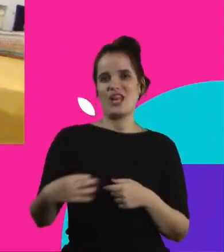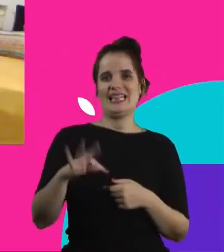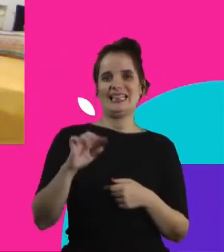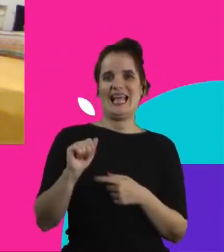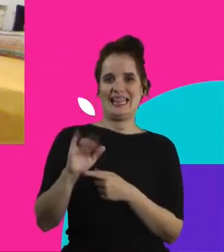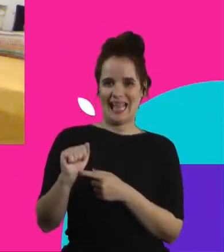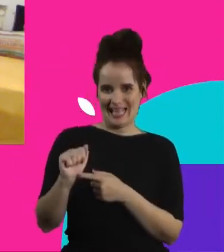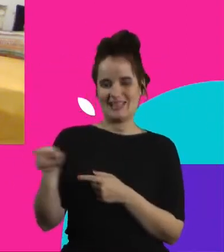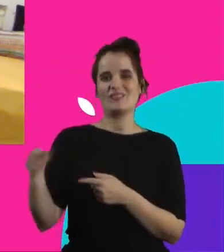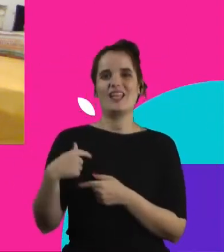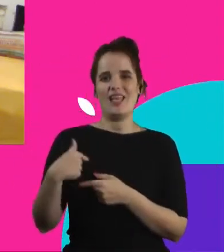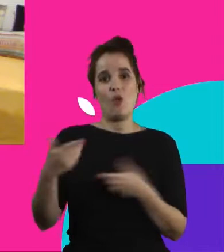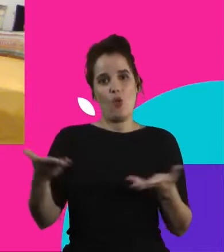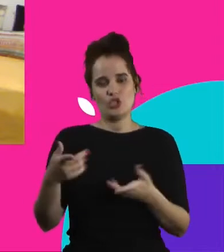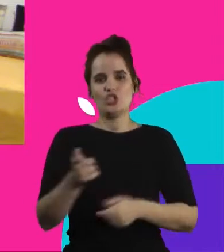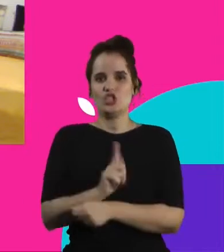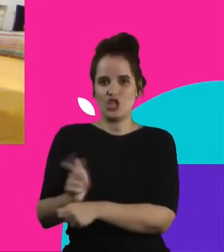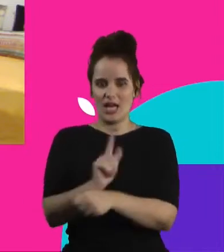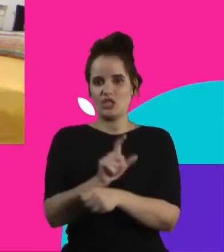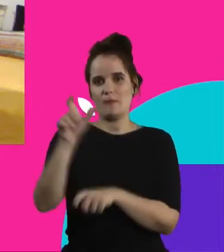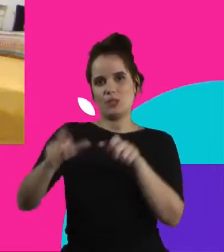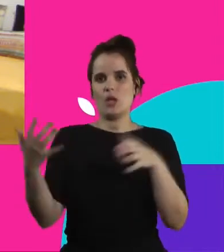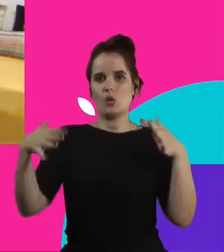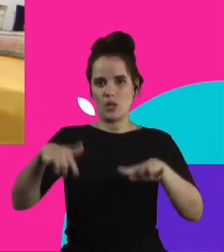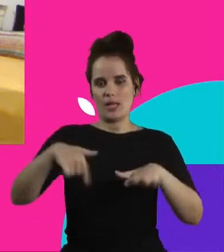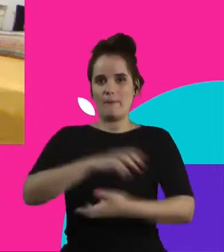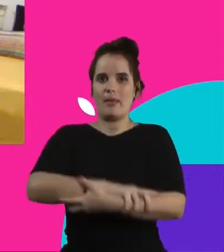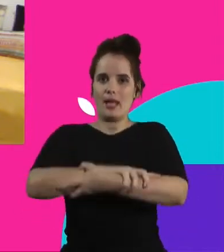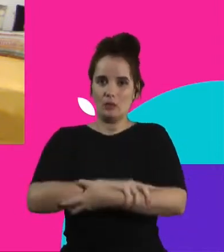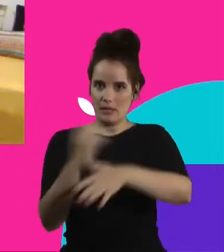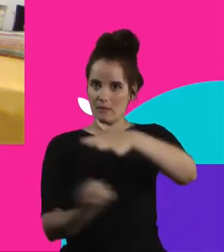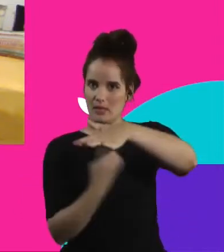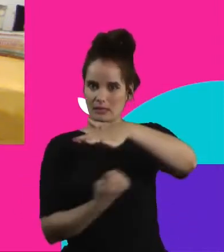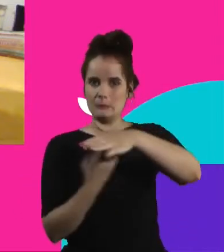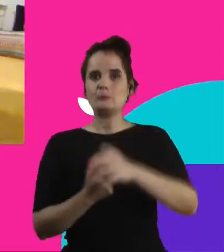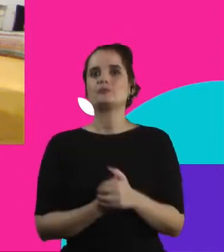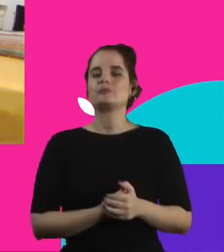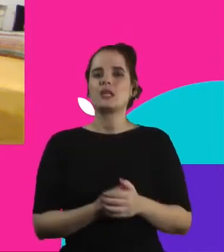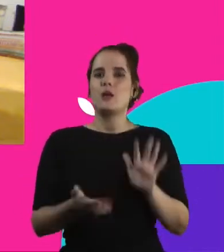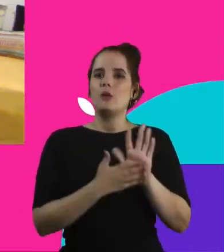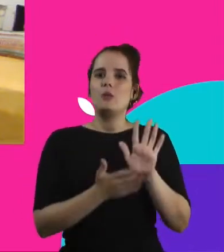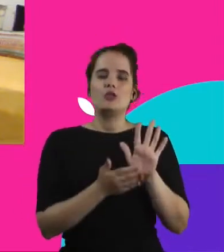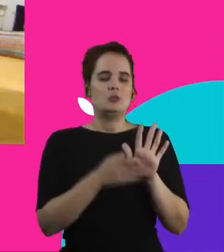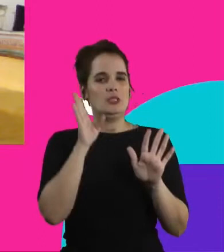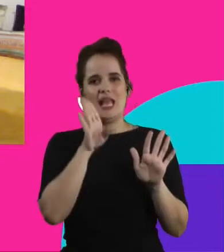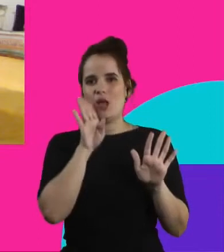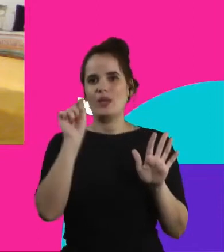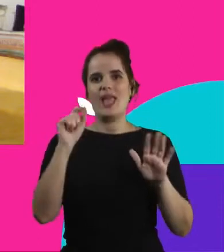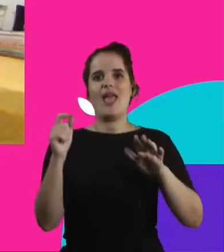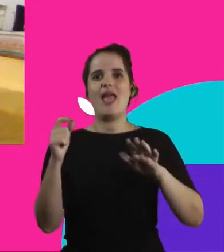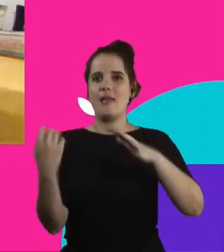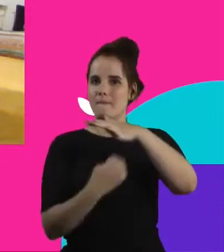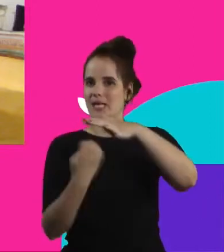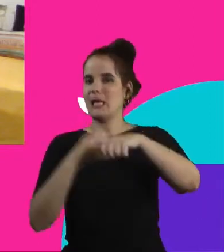e atualmente sou gerente de inclusão de pessoas aqui no Mercado Livre. E a gente tem um propósito muito bacana, que é se tornar a empresa mais